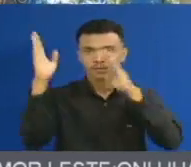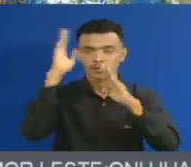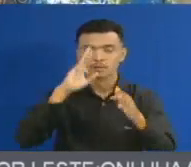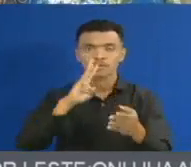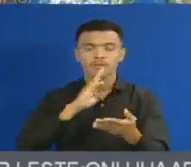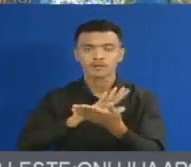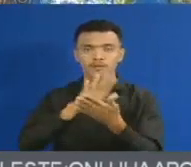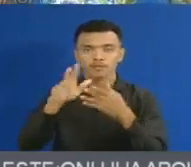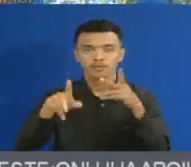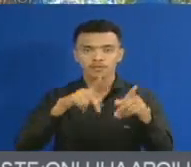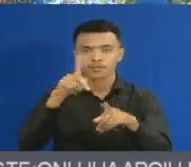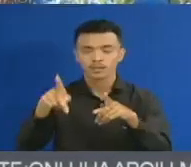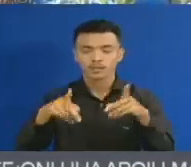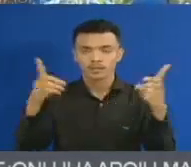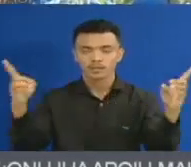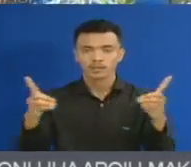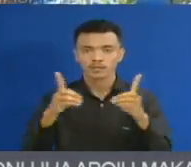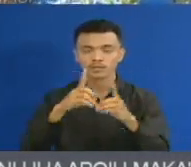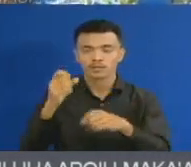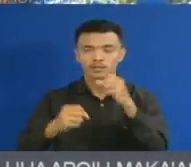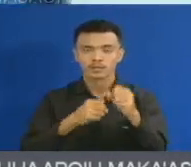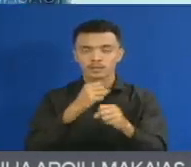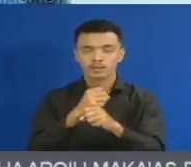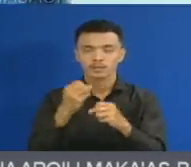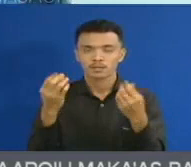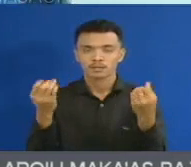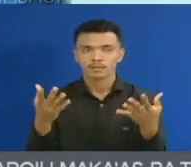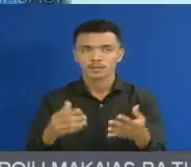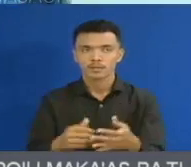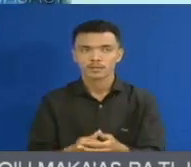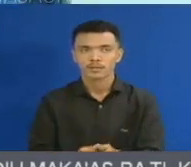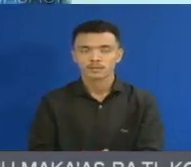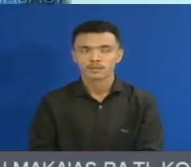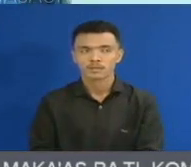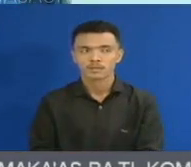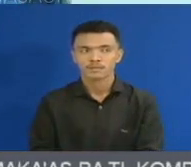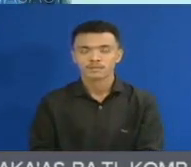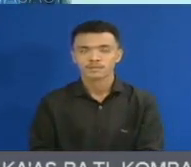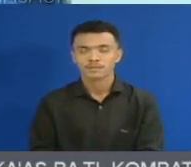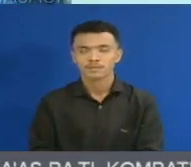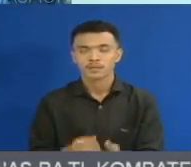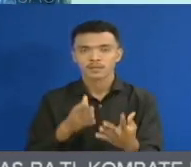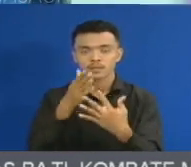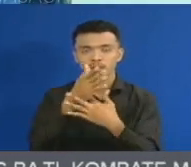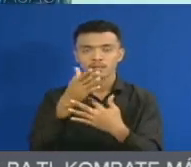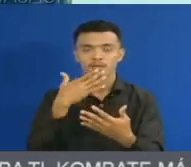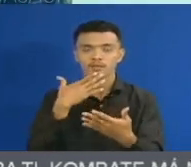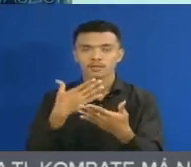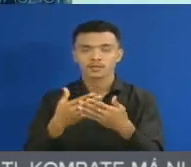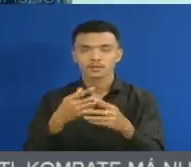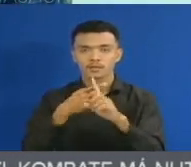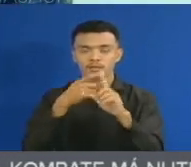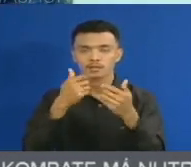nebenia comunidade enfrenta tinambarak nelarang. Agora ida acesso dia koitone mak. Usial dia 17